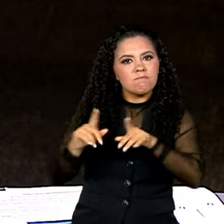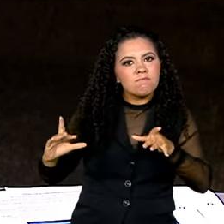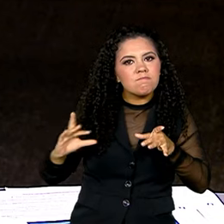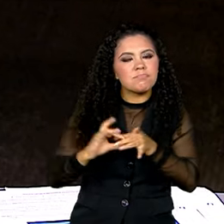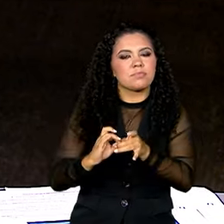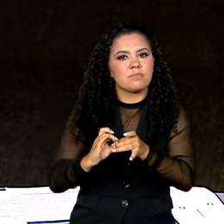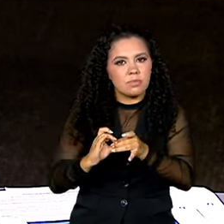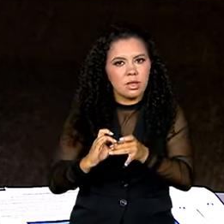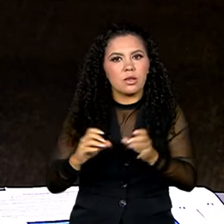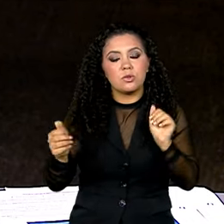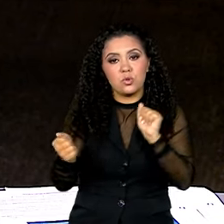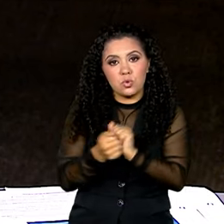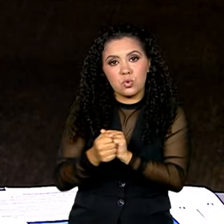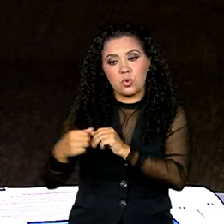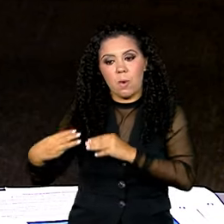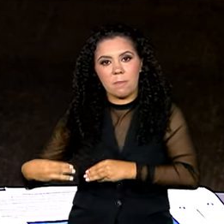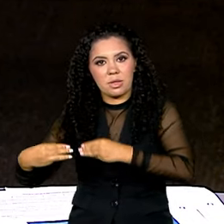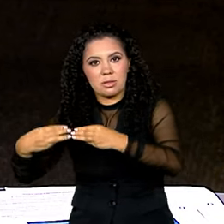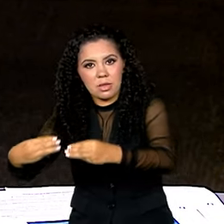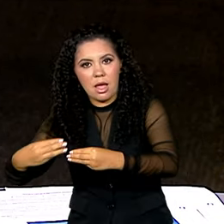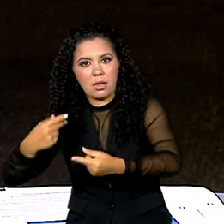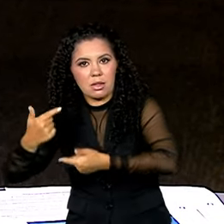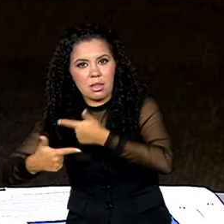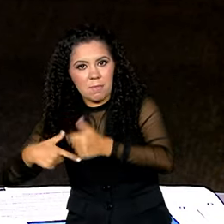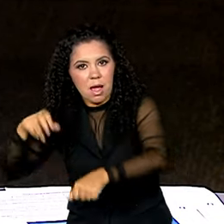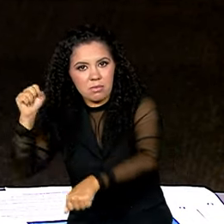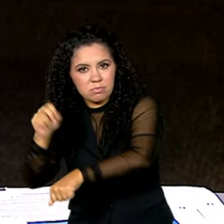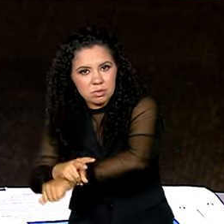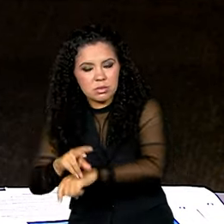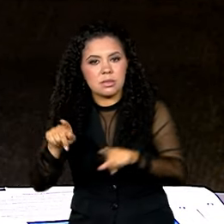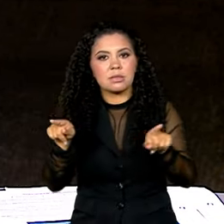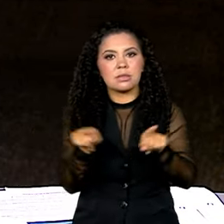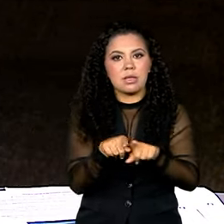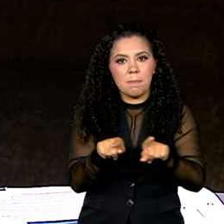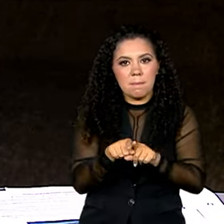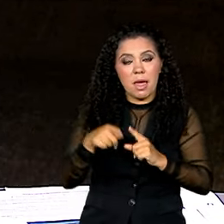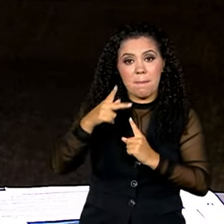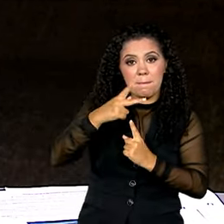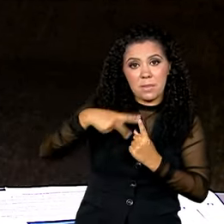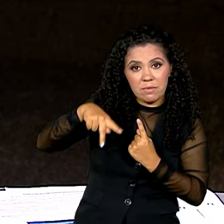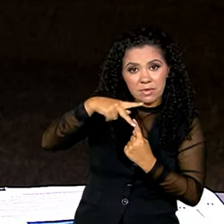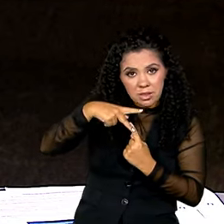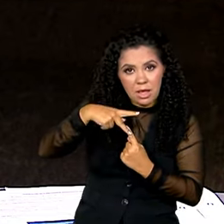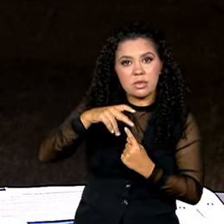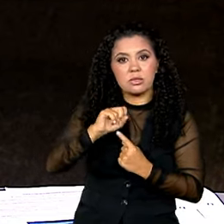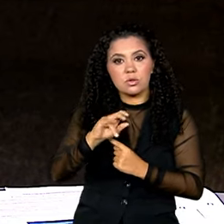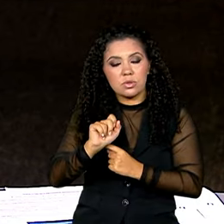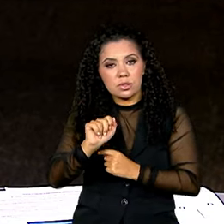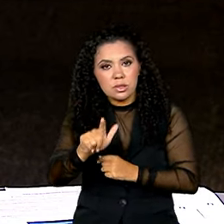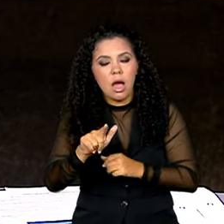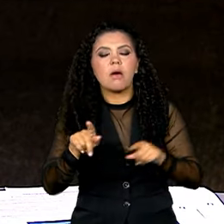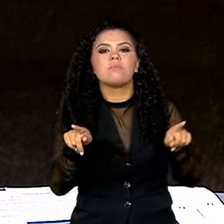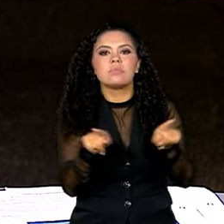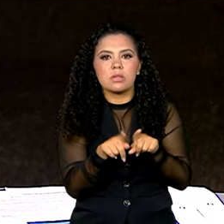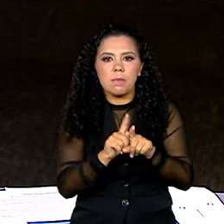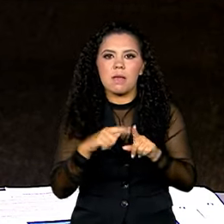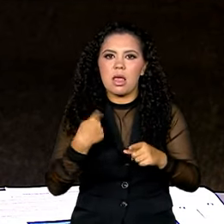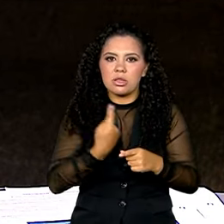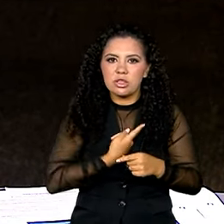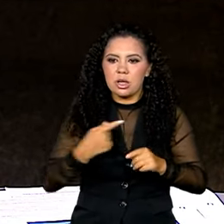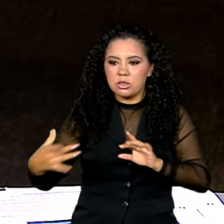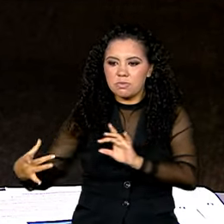uma parceria com o Ministério do Trabalho e do Emprego, da Previdência Social, montamos uma força-tarefa integrada por cerca